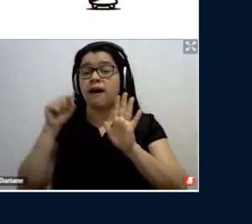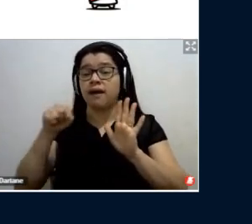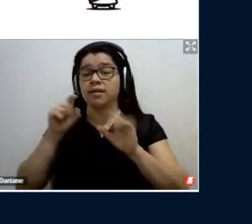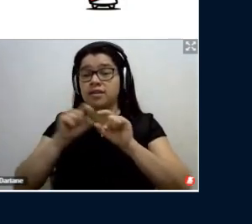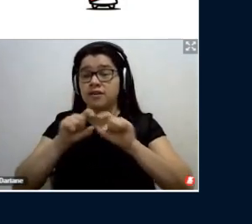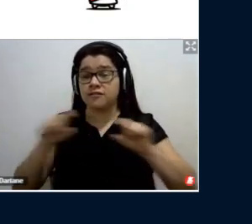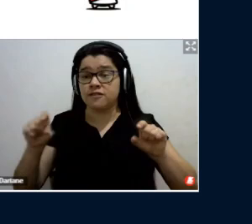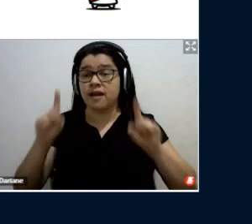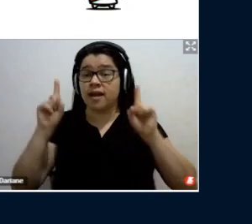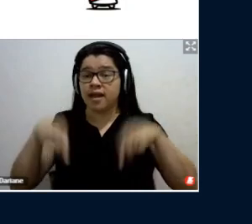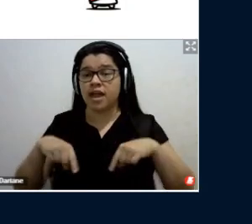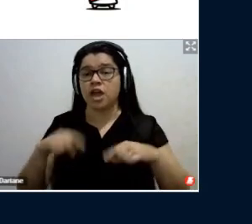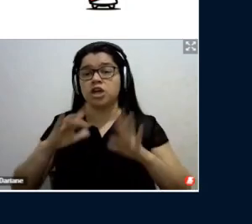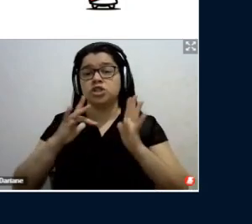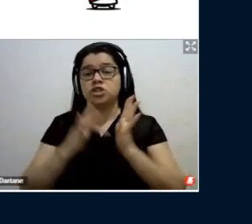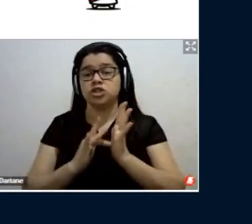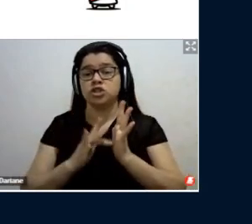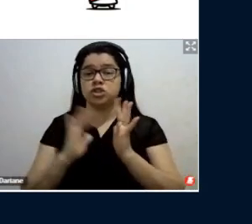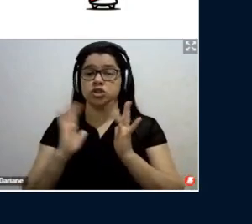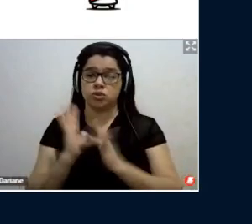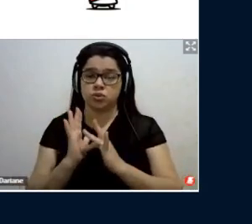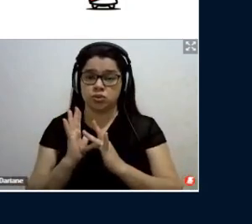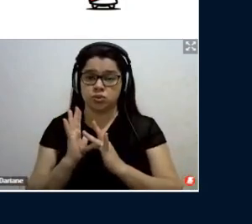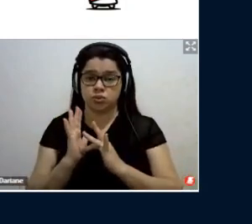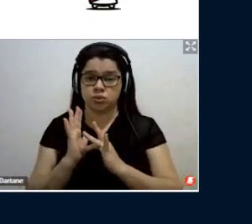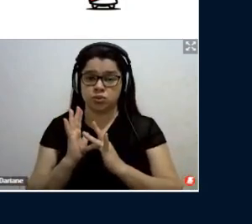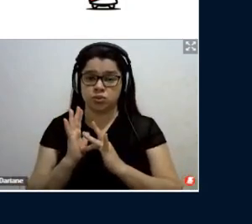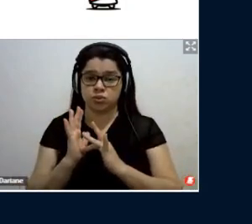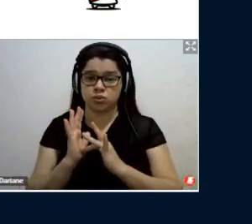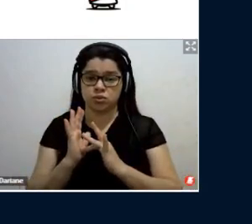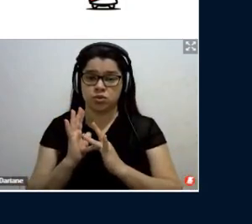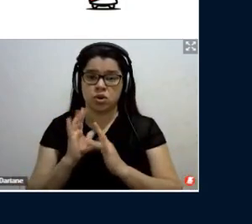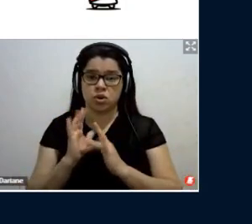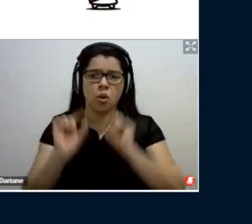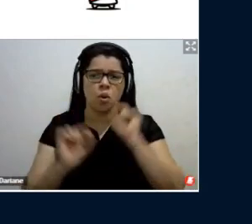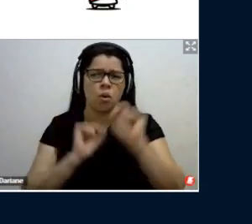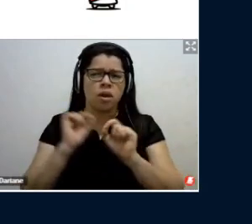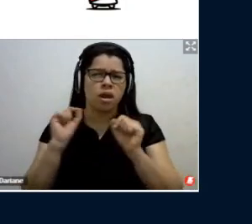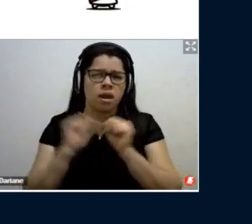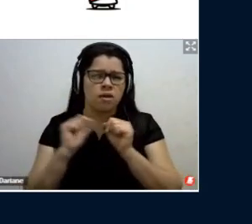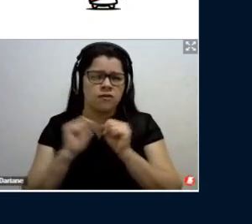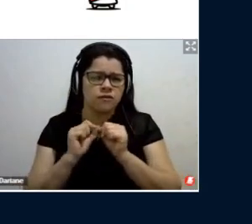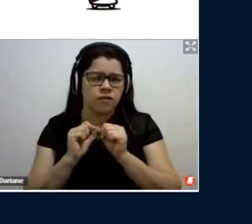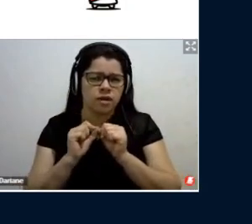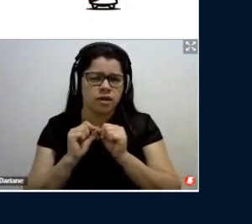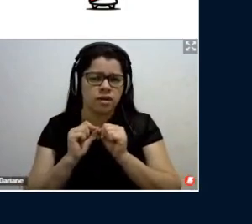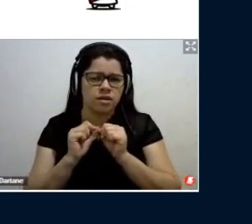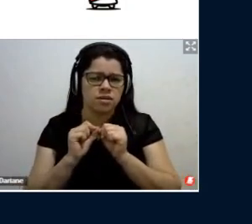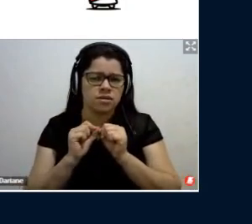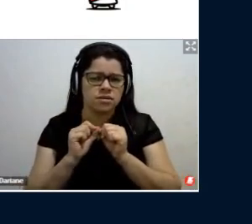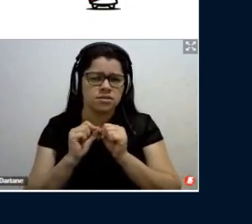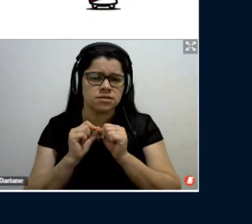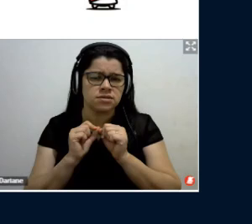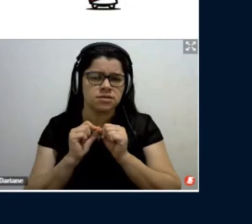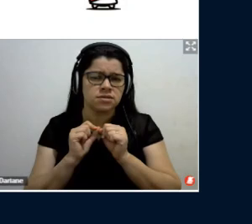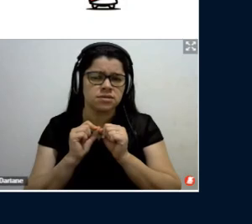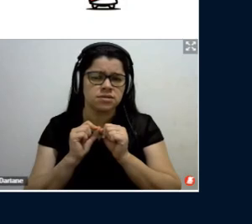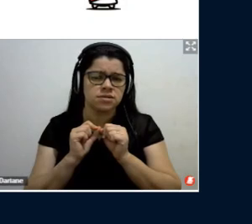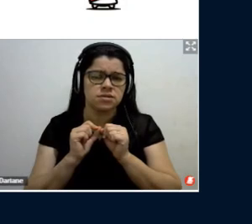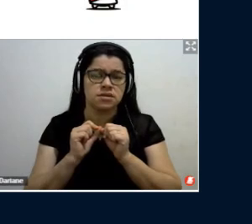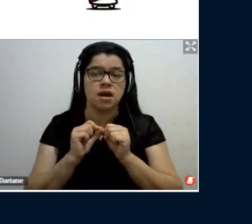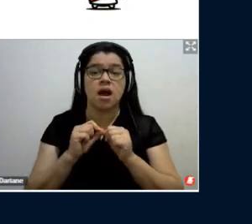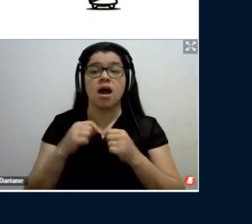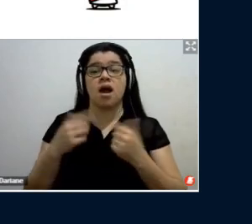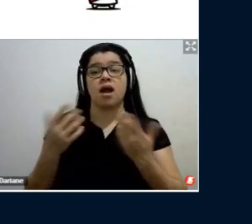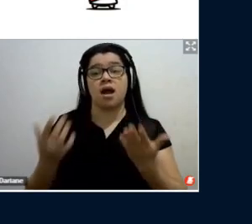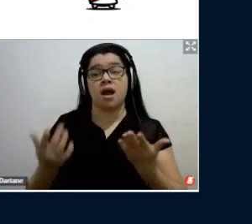E o que ele fez é o quê? É uma ação marcada por um verbo. E aí, então,